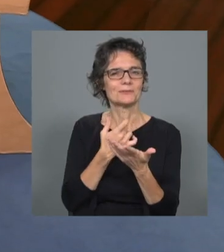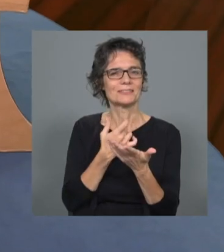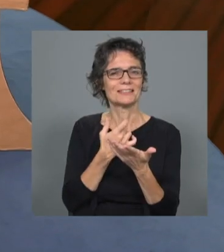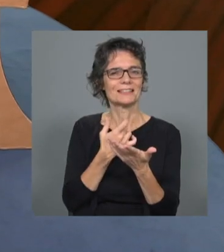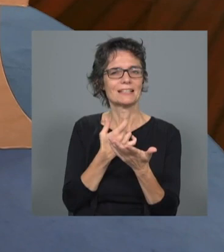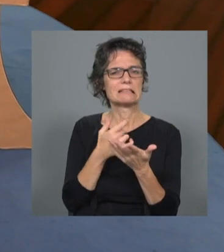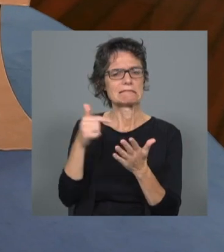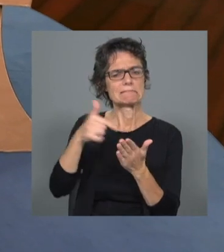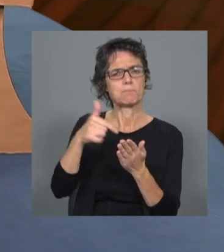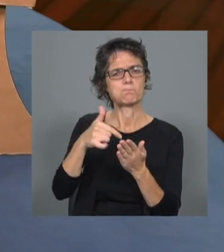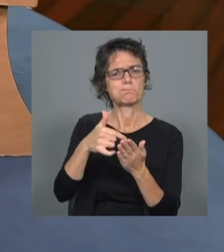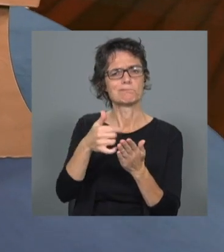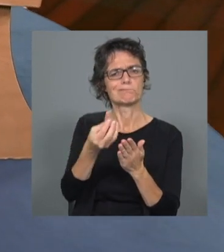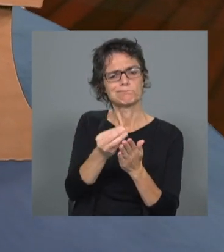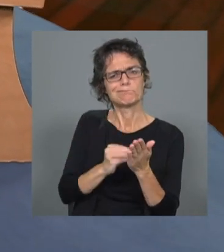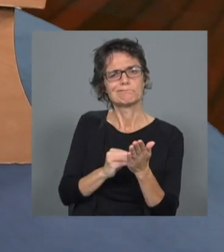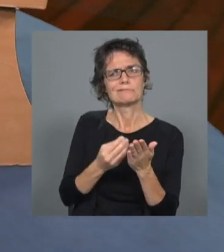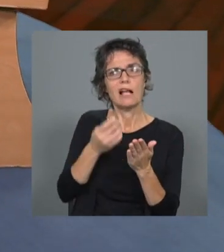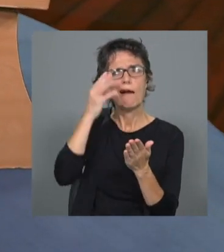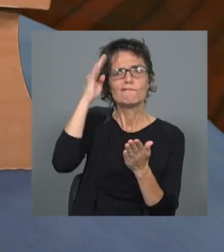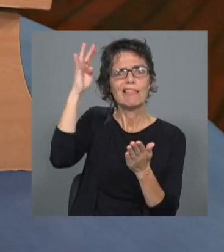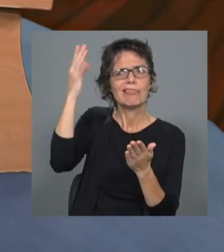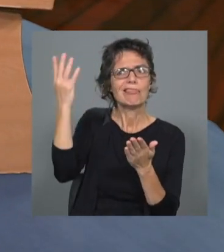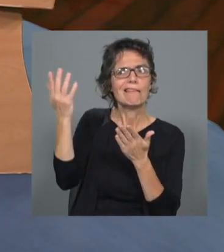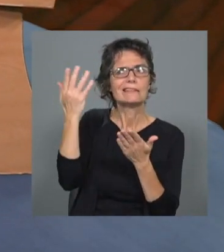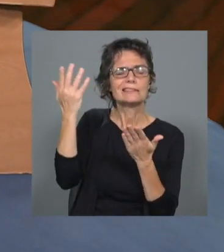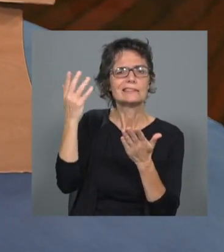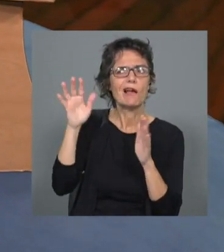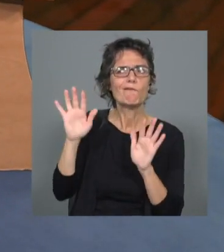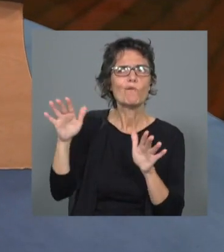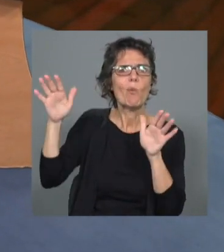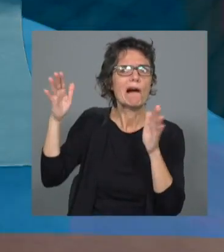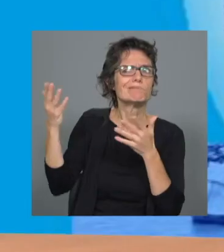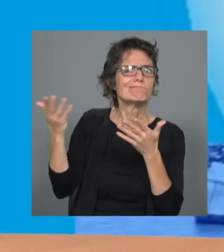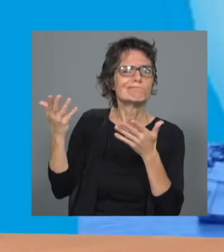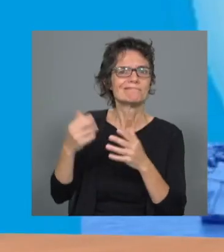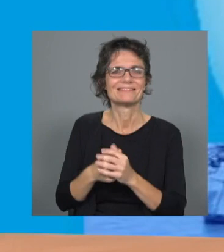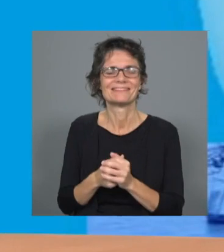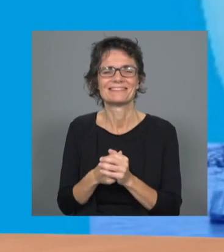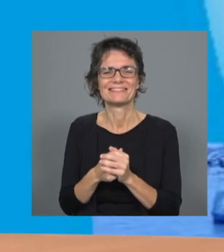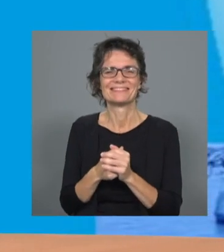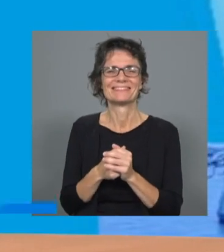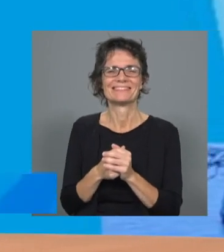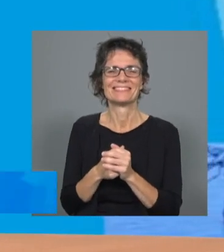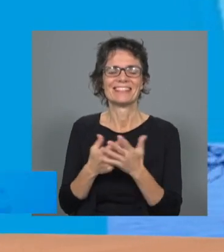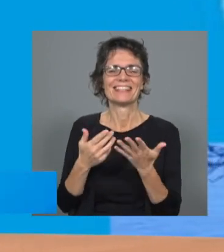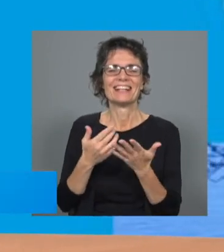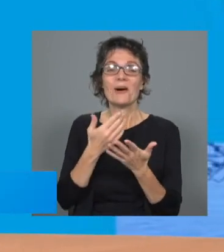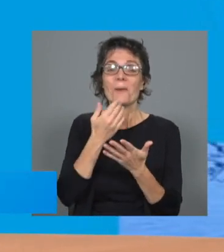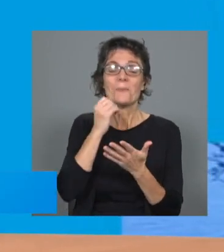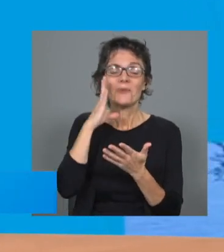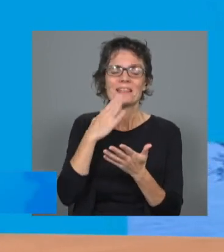em que consiste, que fantasias aqui andam a voar. Boa tarde, agradeço o convite. Eu, de facto, tenho